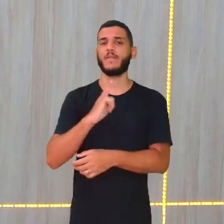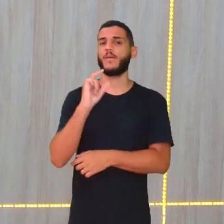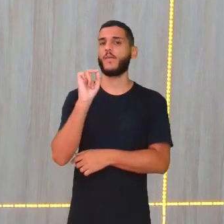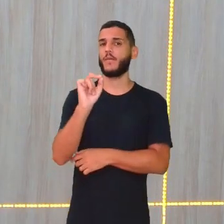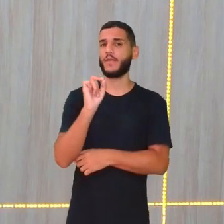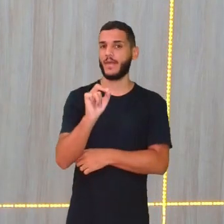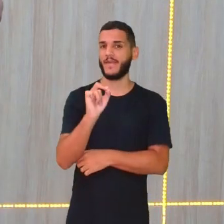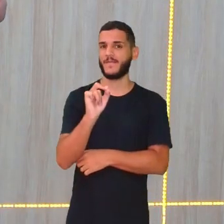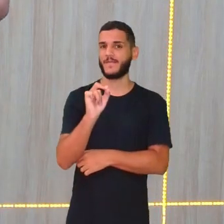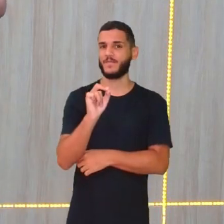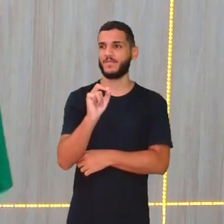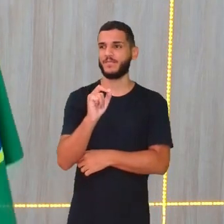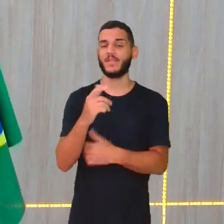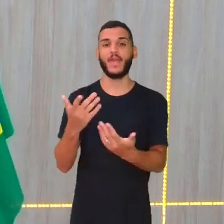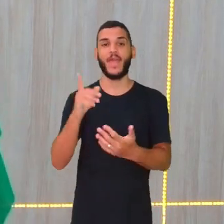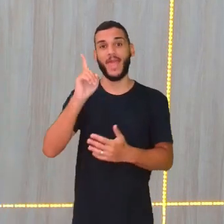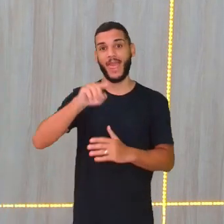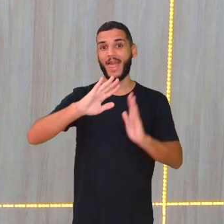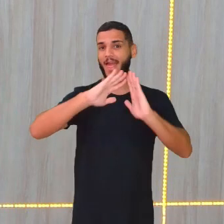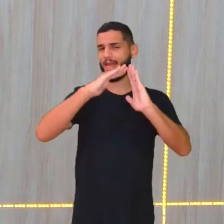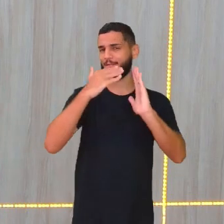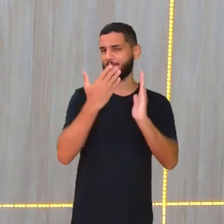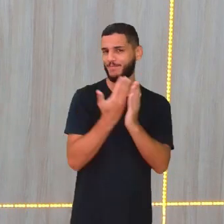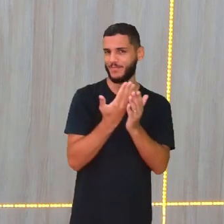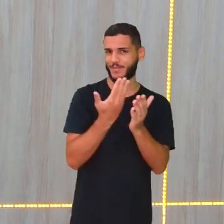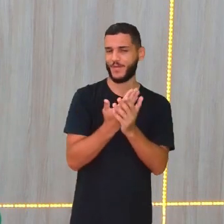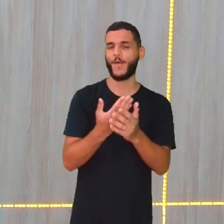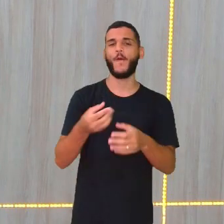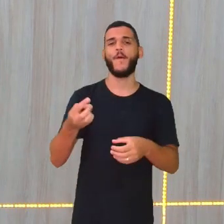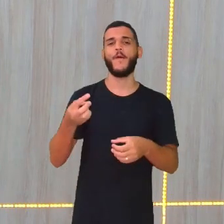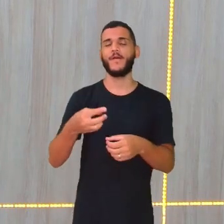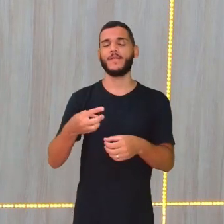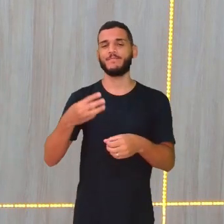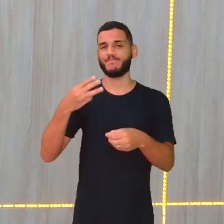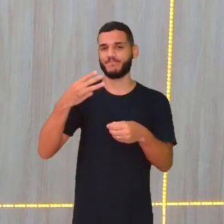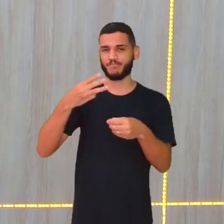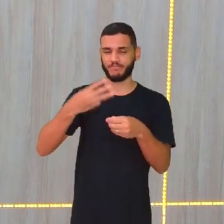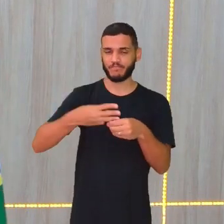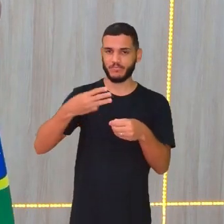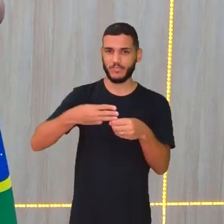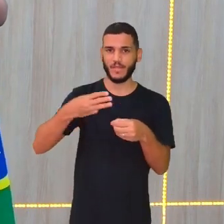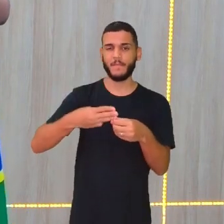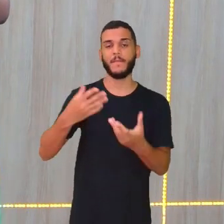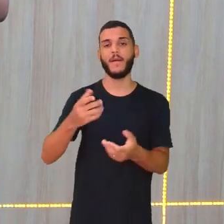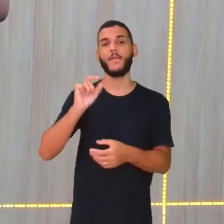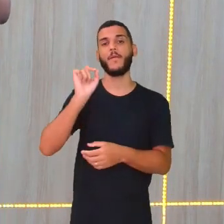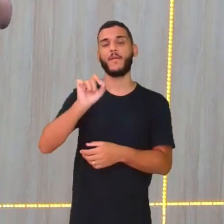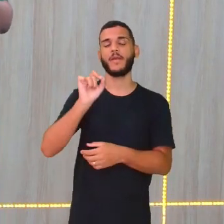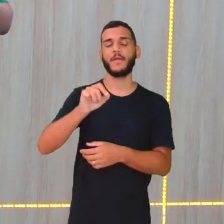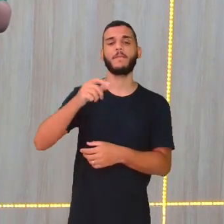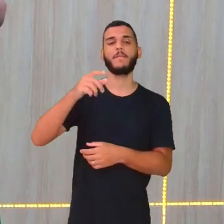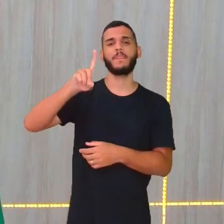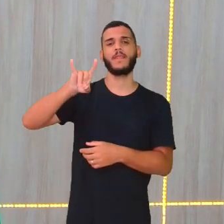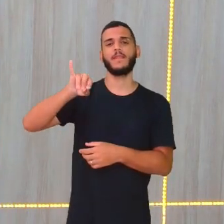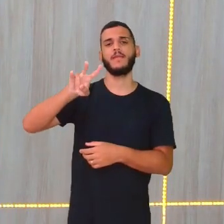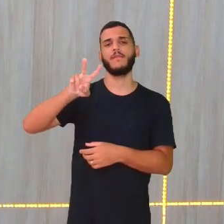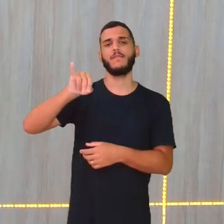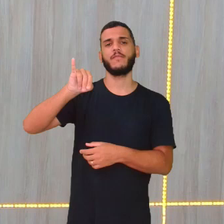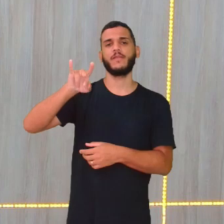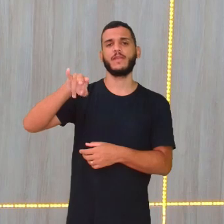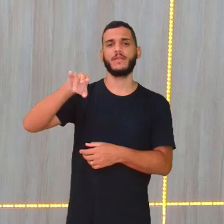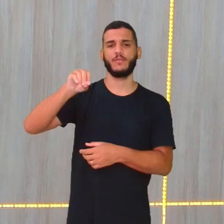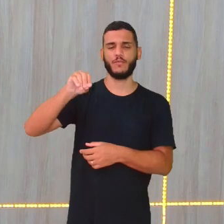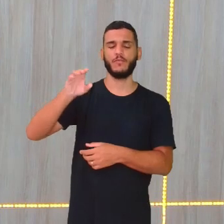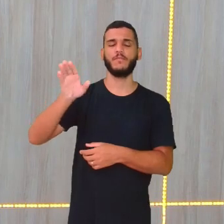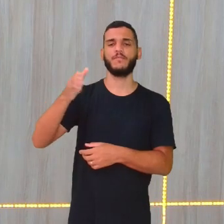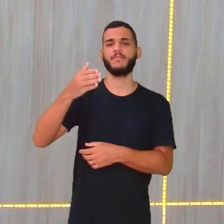especial, é a Escola Municipal Divino Espírito Santo, que ontem, gentilmente, né, Simone Laureano, chefe de divisão